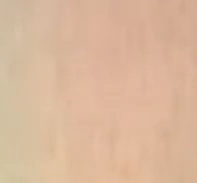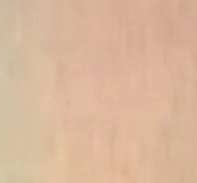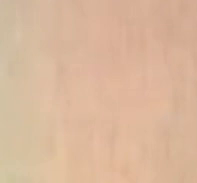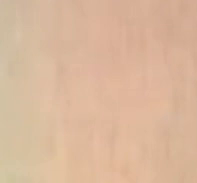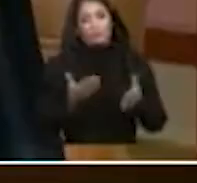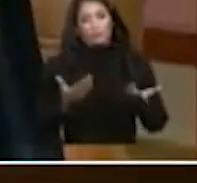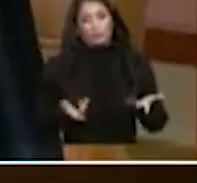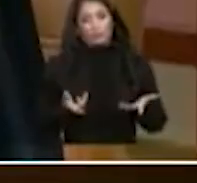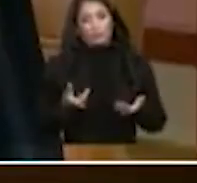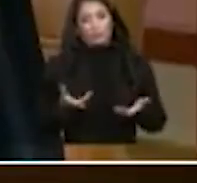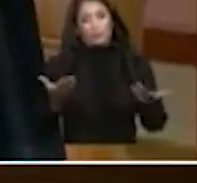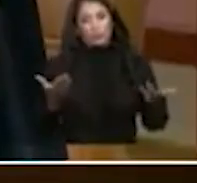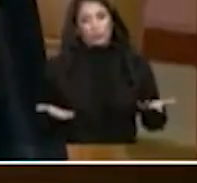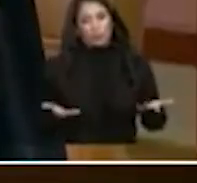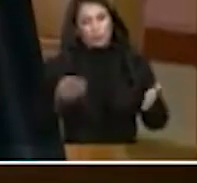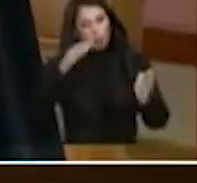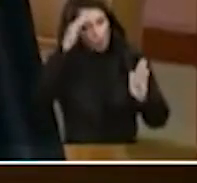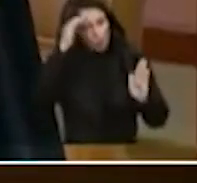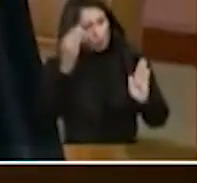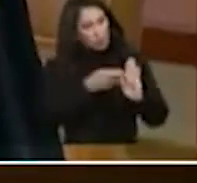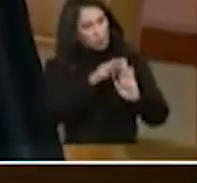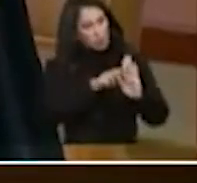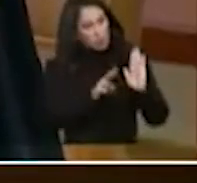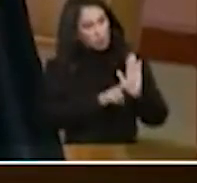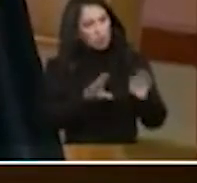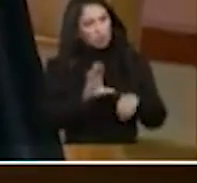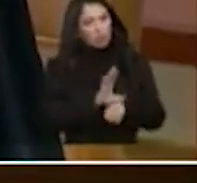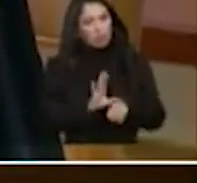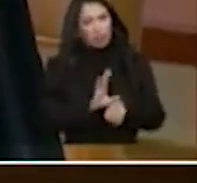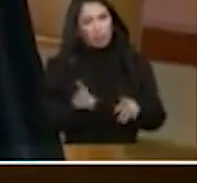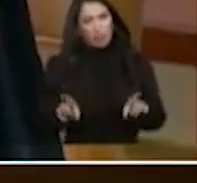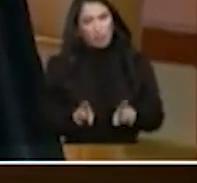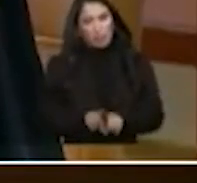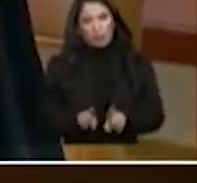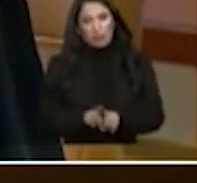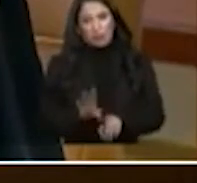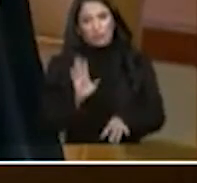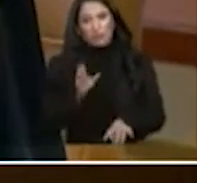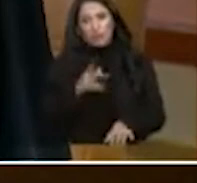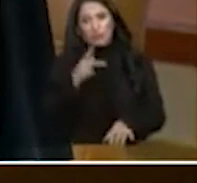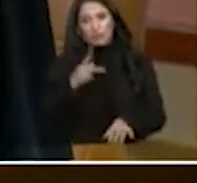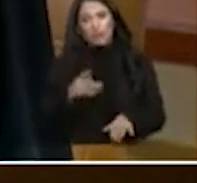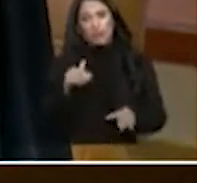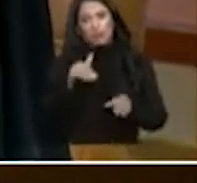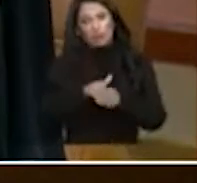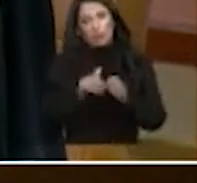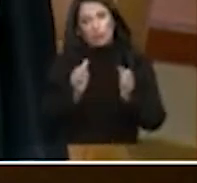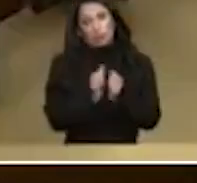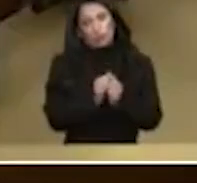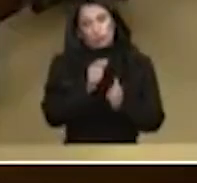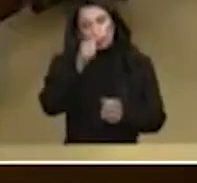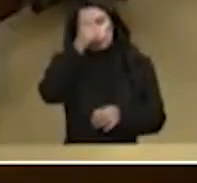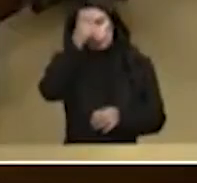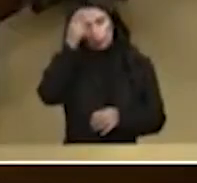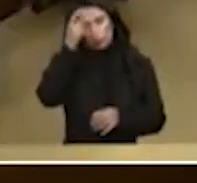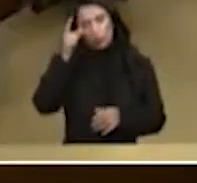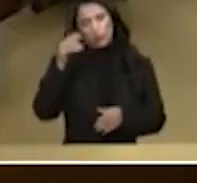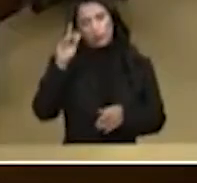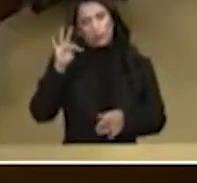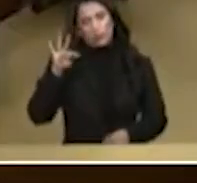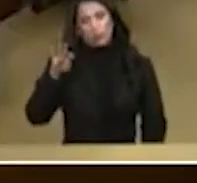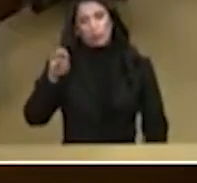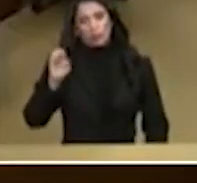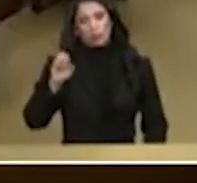vários réus e você tem que individualizar da oportunidade de defesa. Tudo isso já foi ultrapassado e a gente já debateu bastante. Mas o